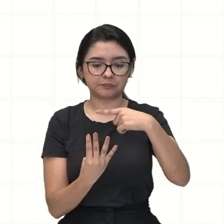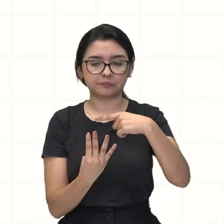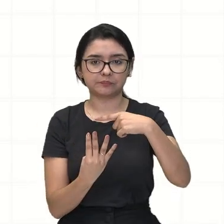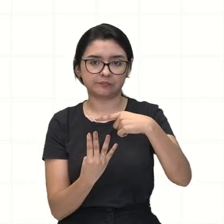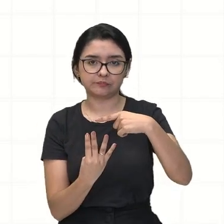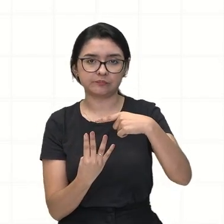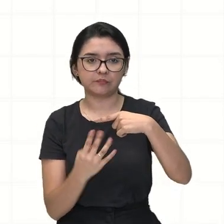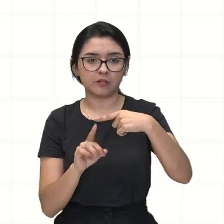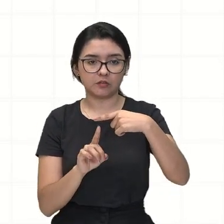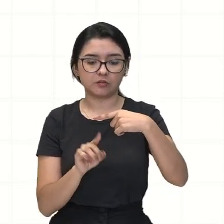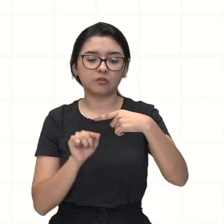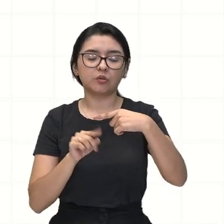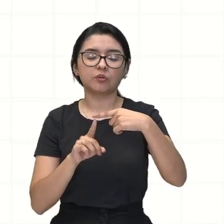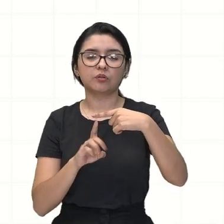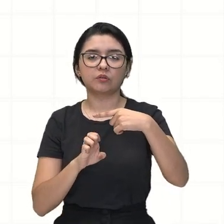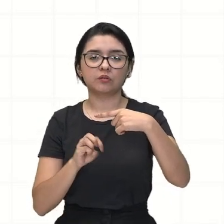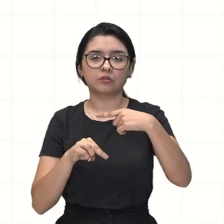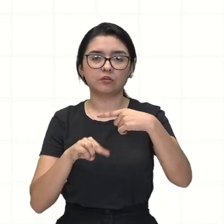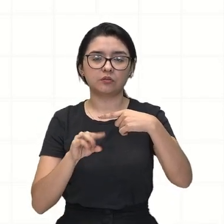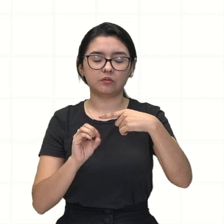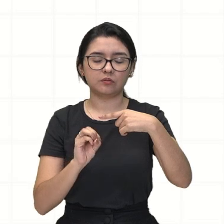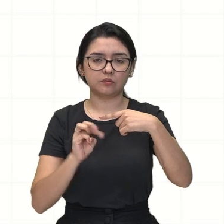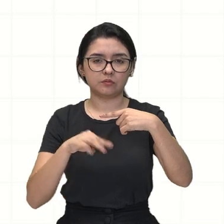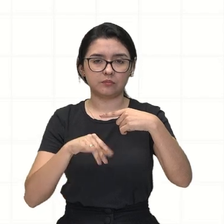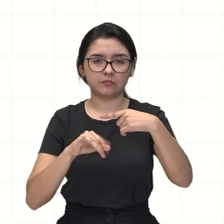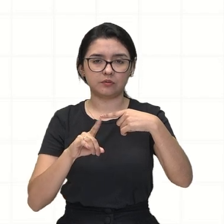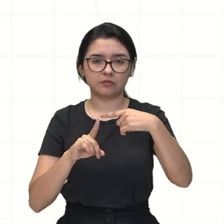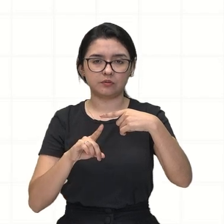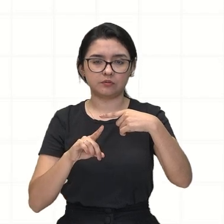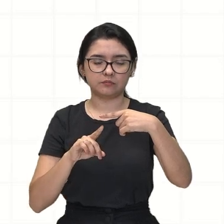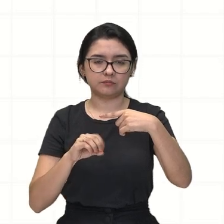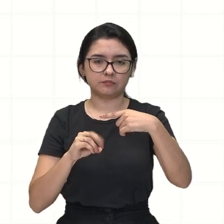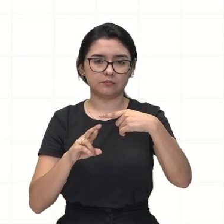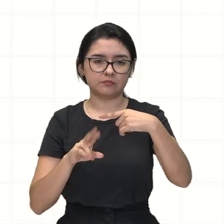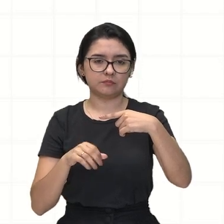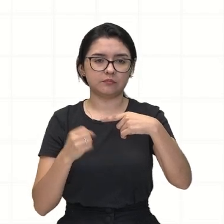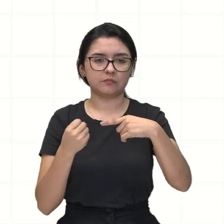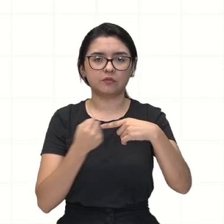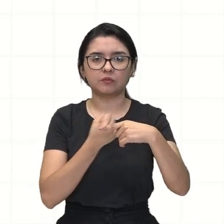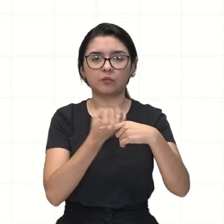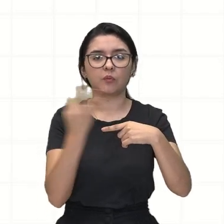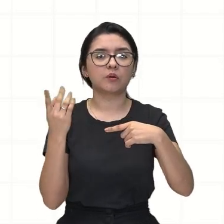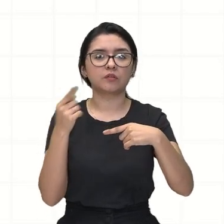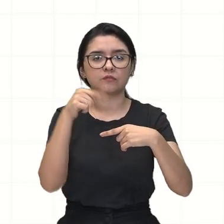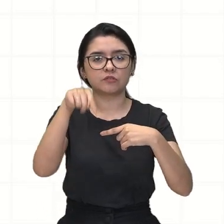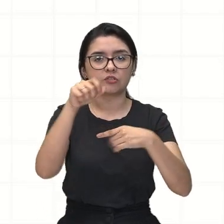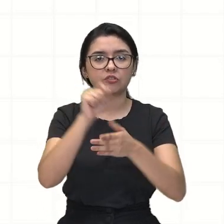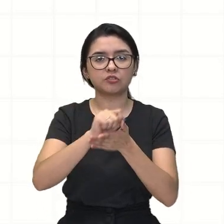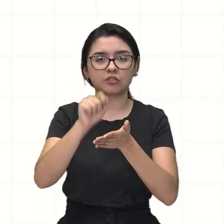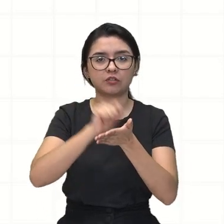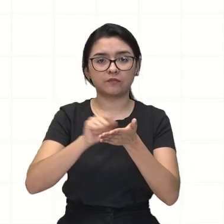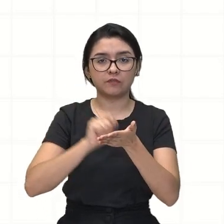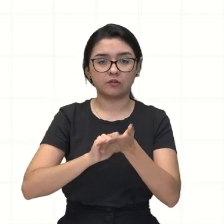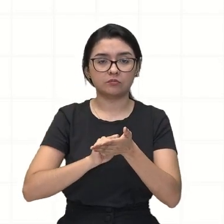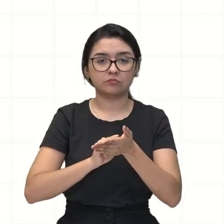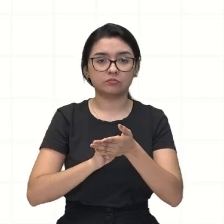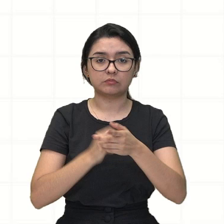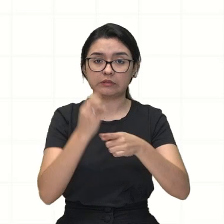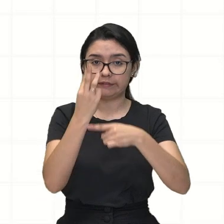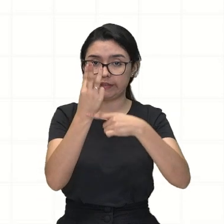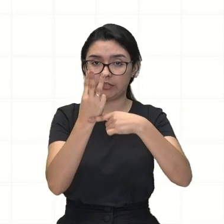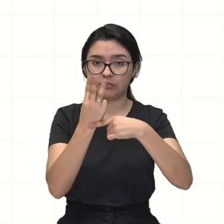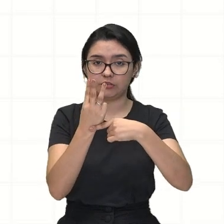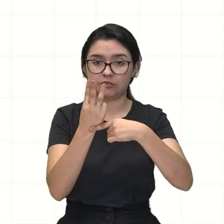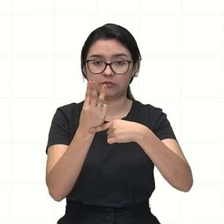comigo? E quantas partes da folha você escreveu? Você escreveu